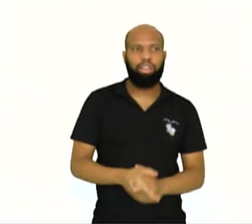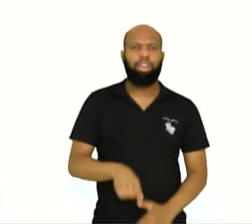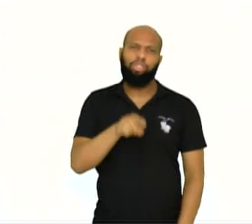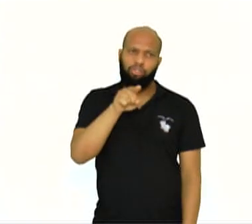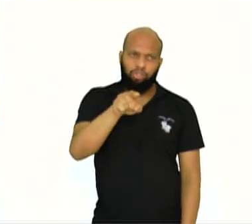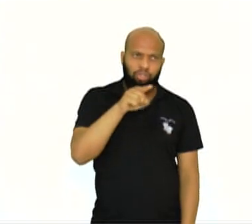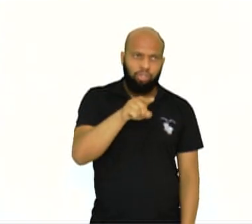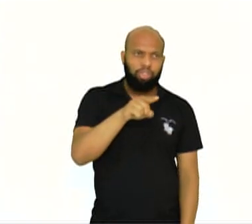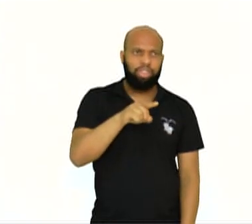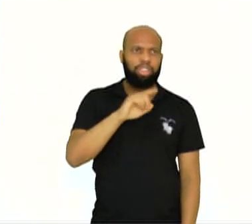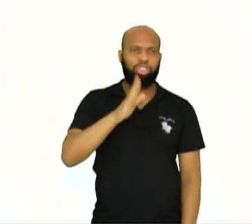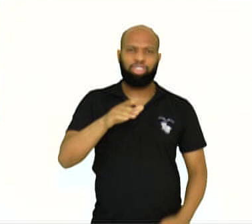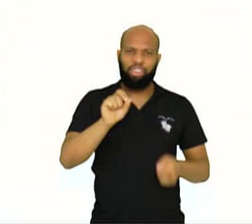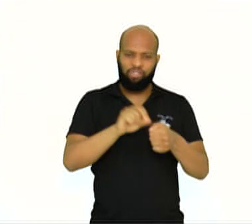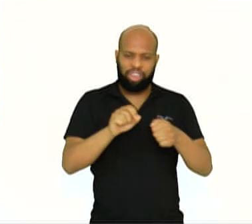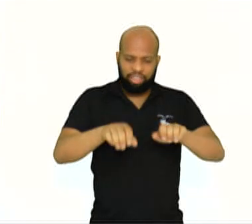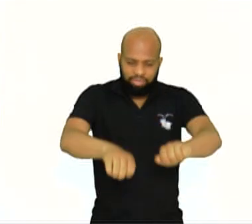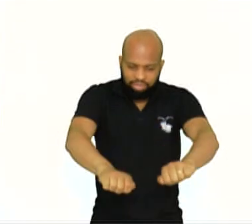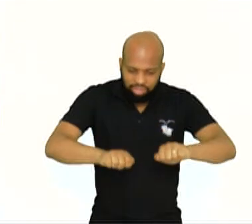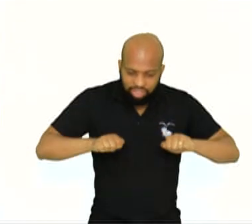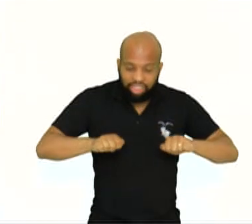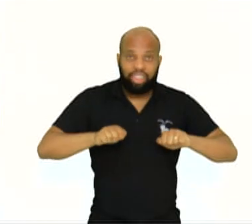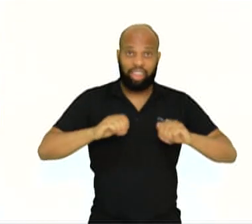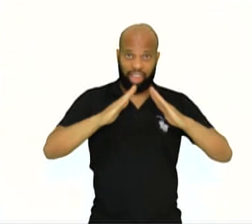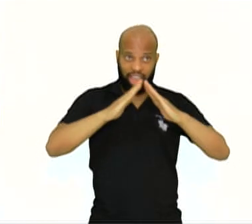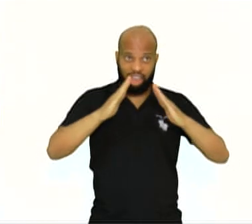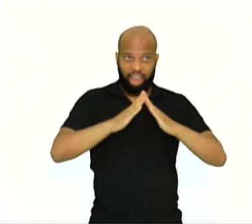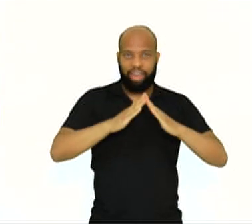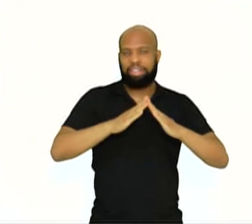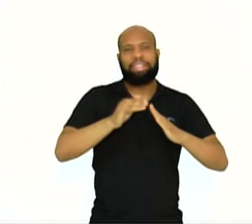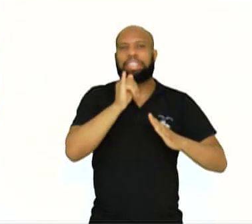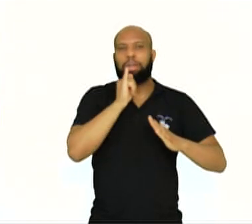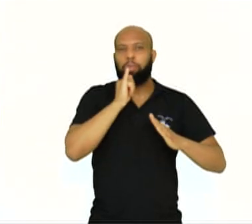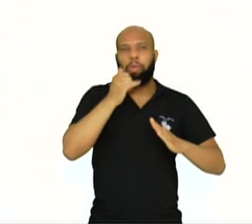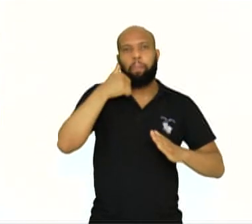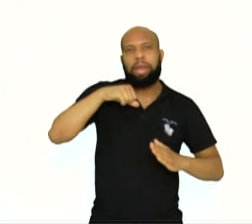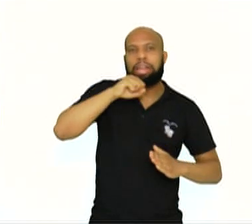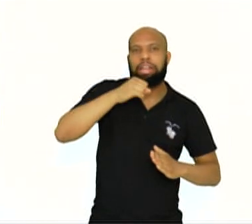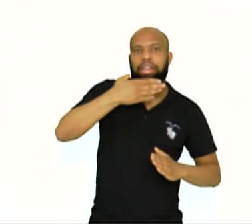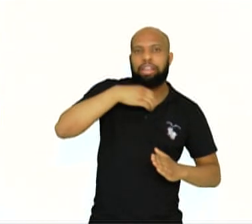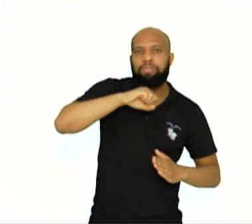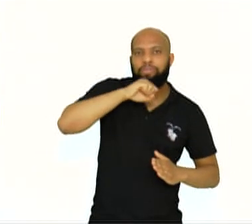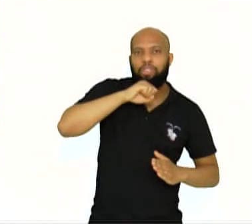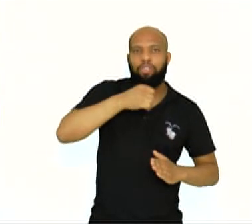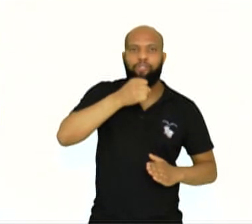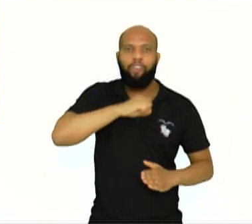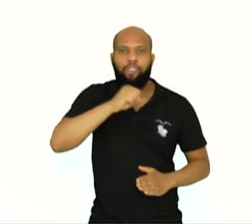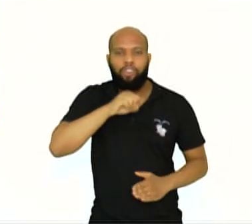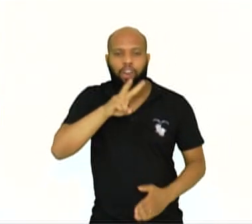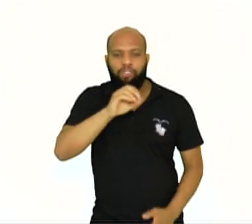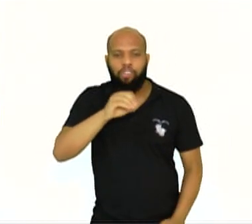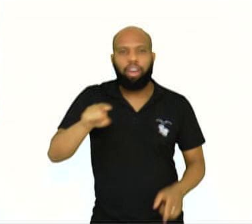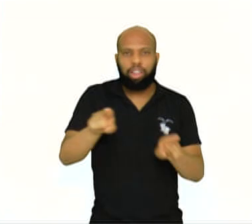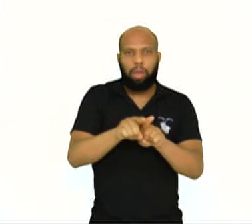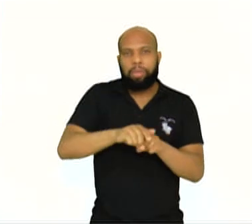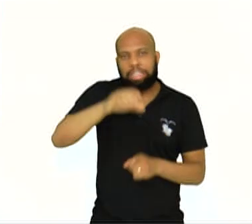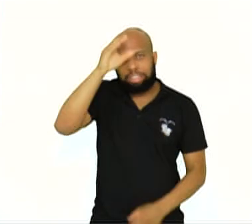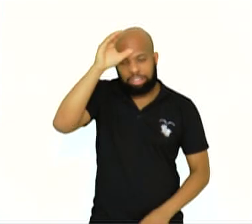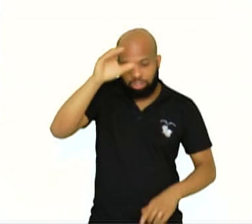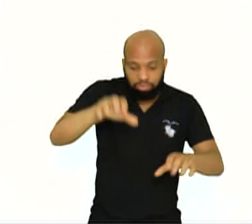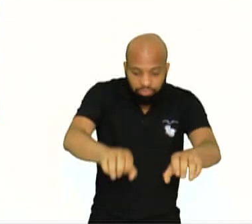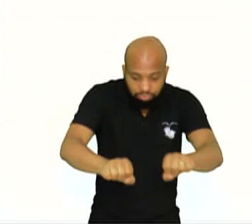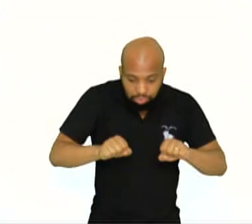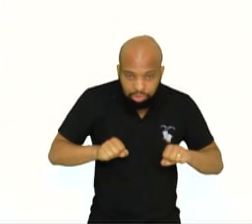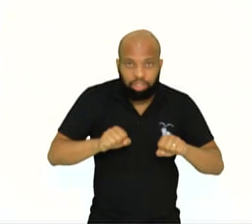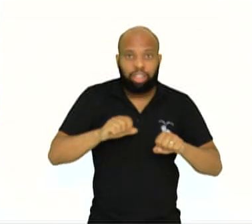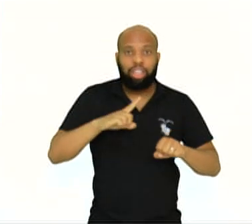teve lá, foi lá mexer na gaveta da casa do pai, na casa da avó e dos tios e não